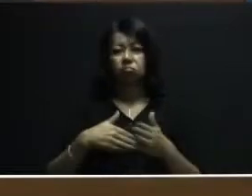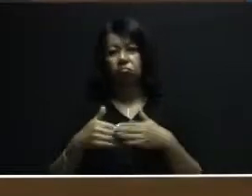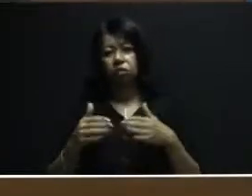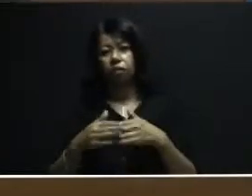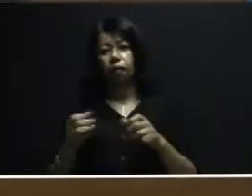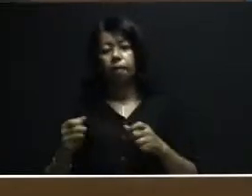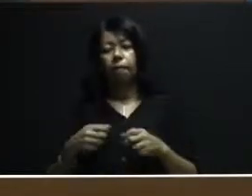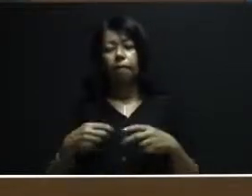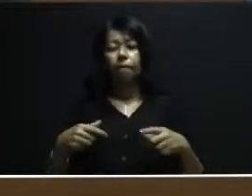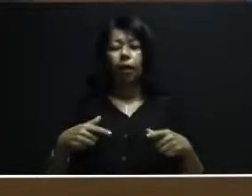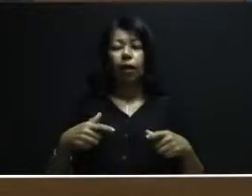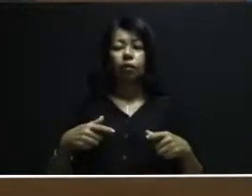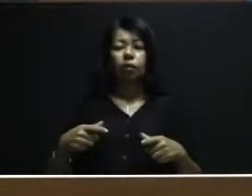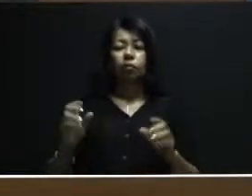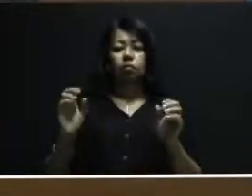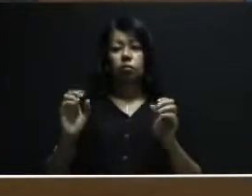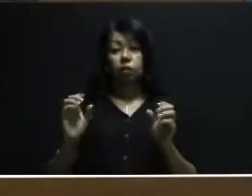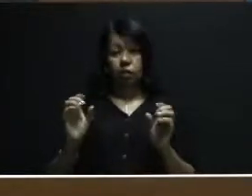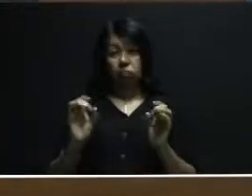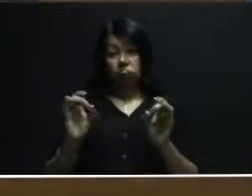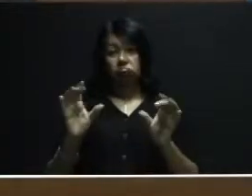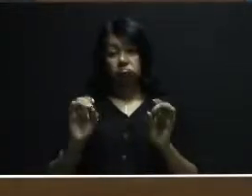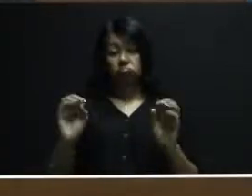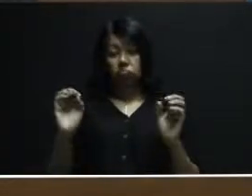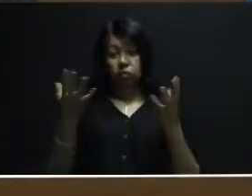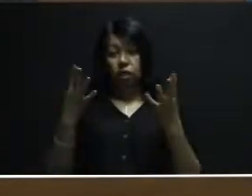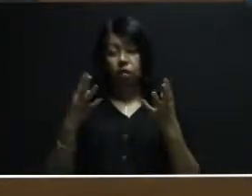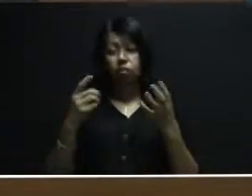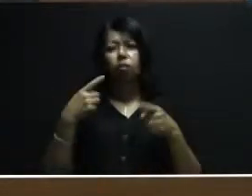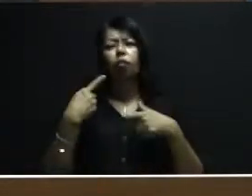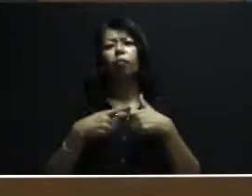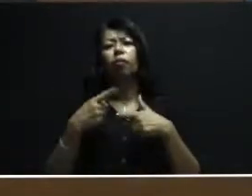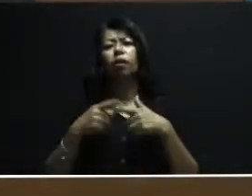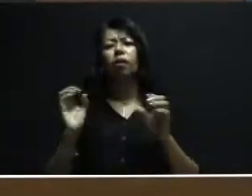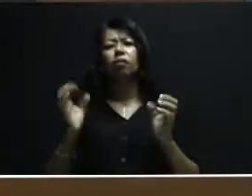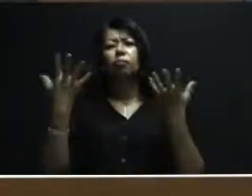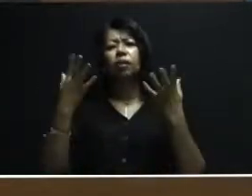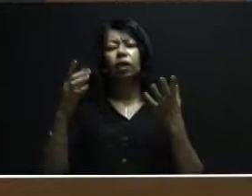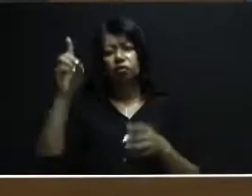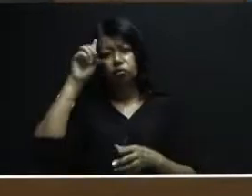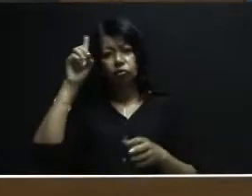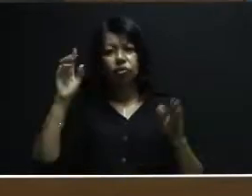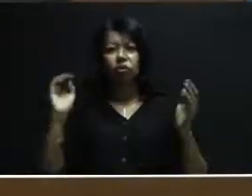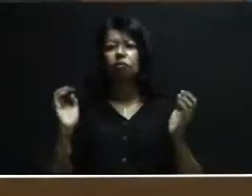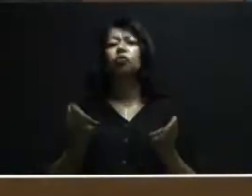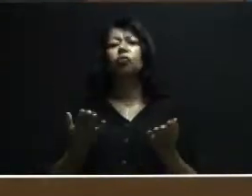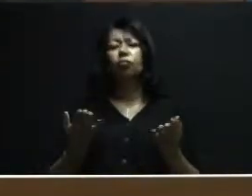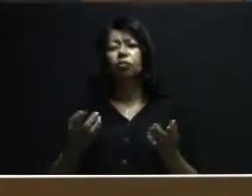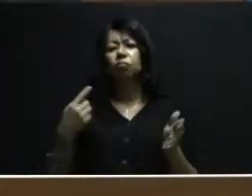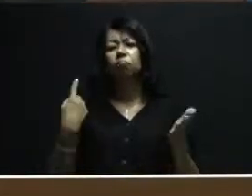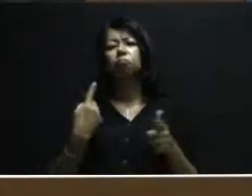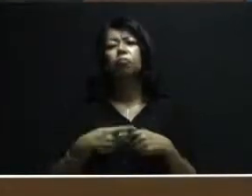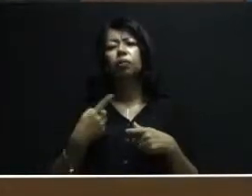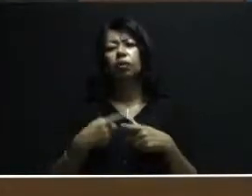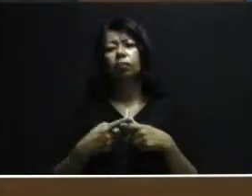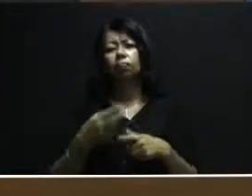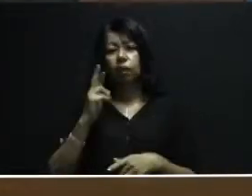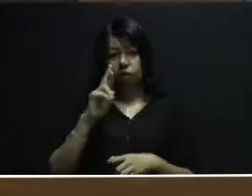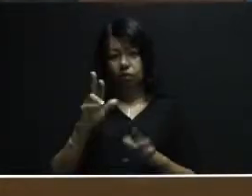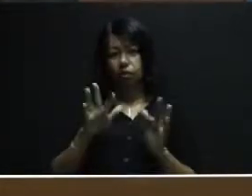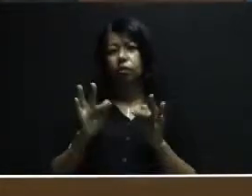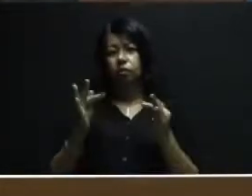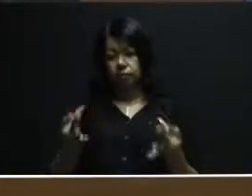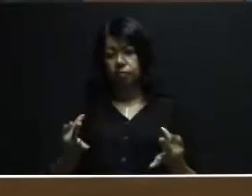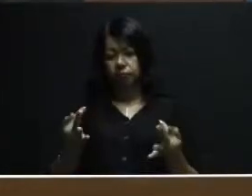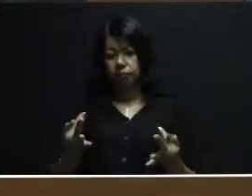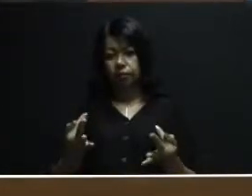Fim da solenidade, muitos podem se perguntar o porquê dessa homenagem no dia de hoje. E a resposta é simples.